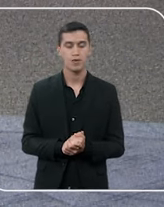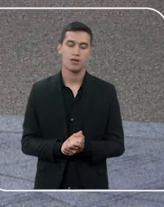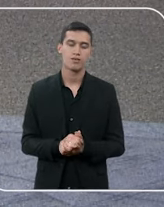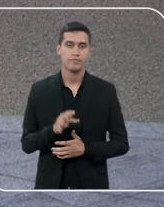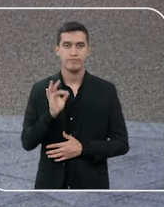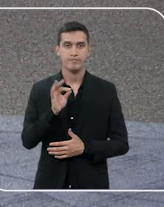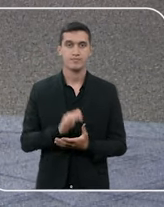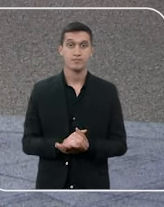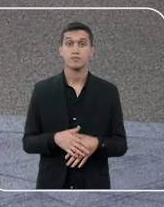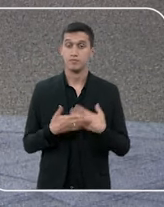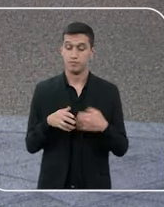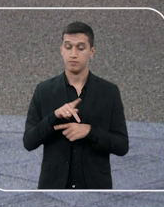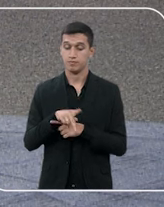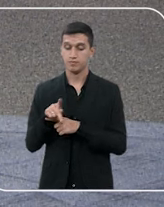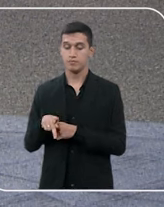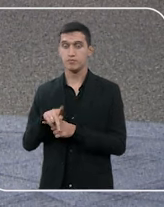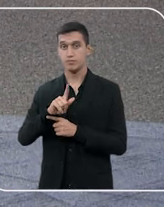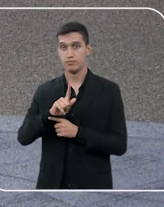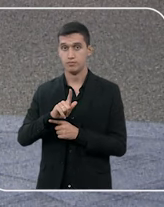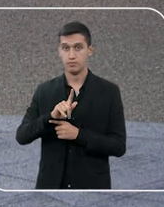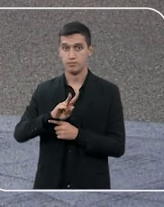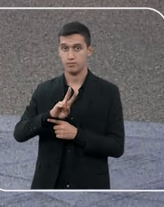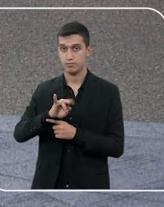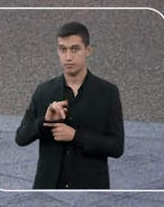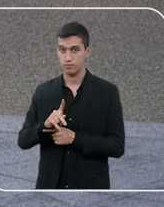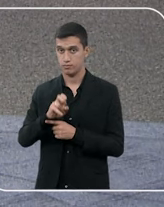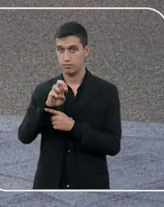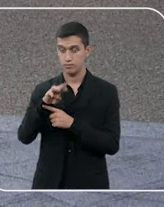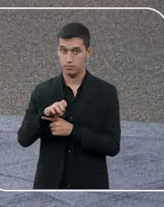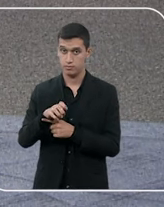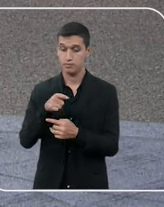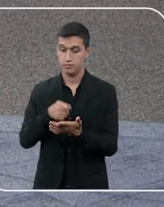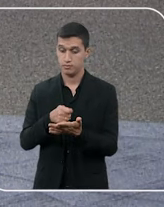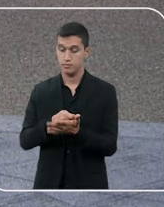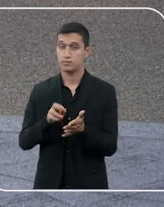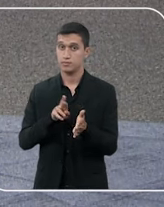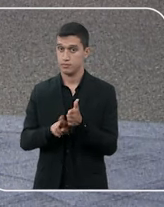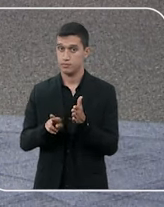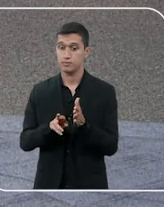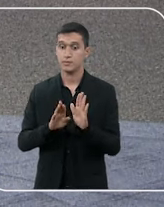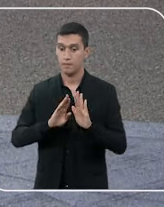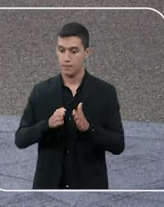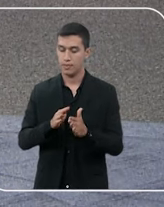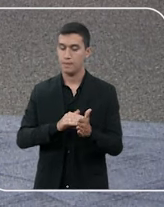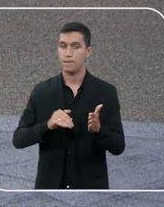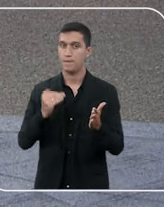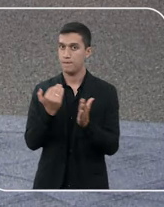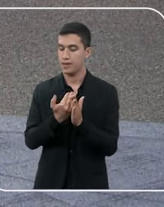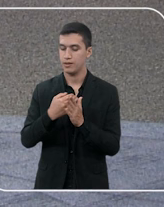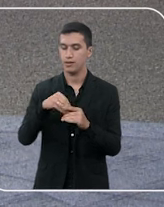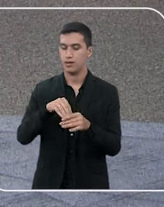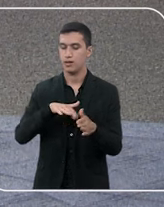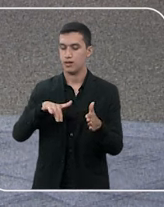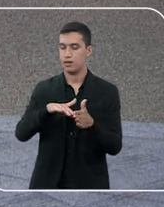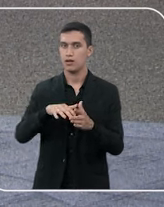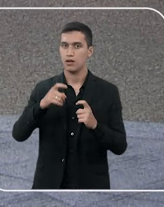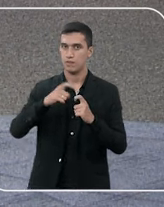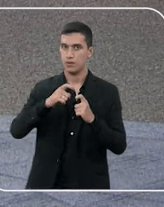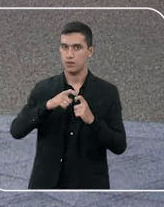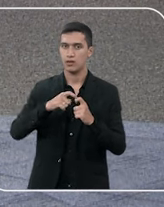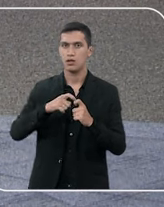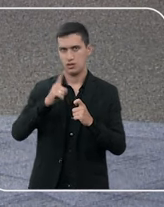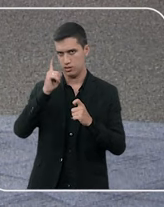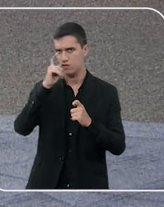Professor Guilherme, a gente sabe aí que a obrigação de resultados, especialmente no âmbito da medicina, isso se torna muito complexo,